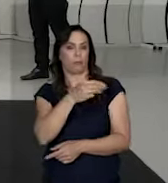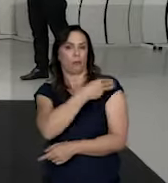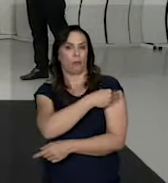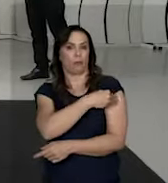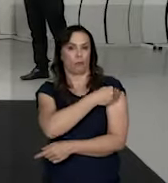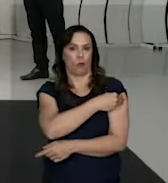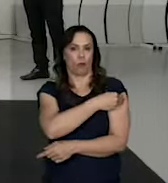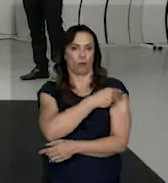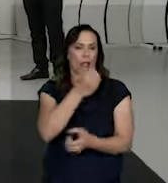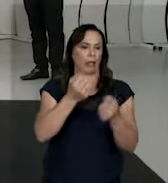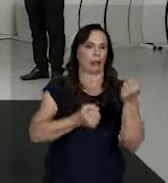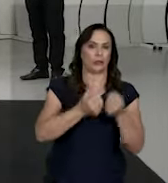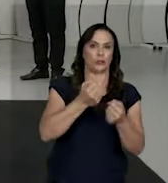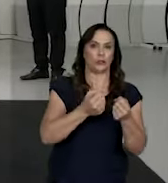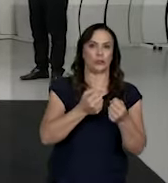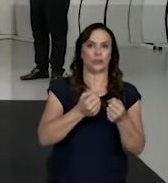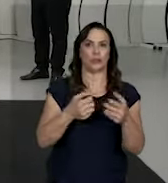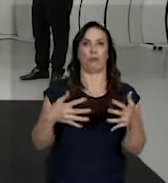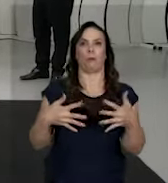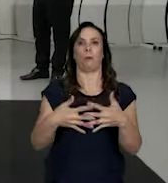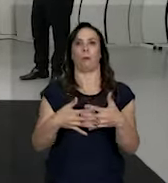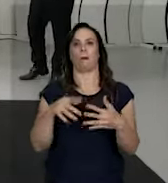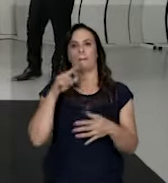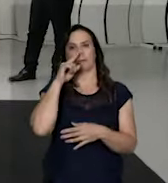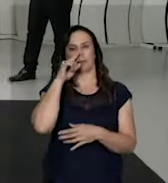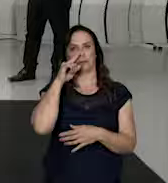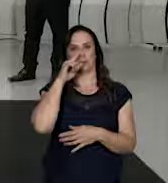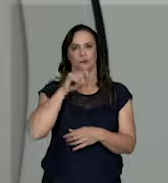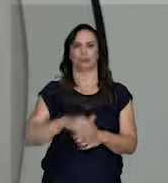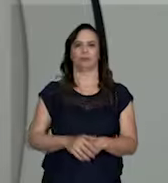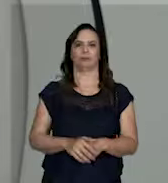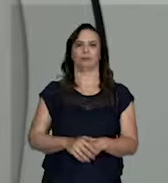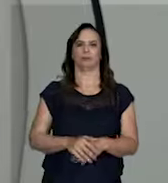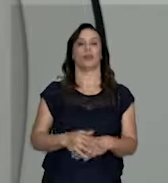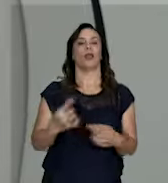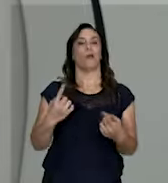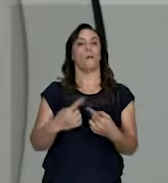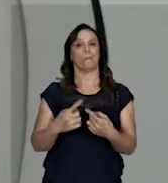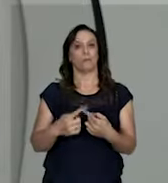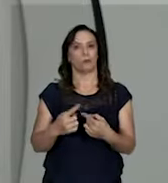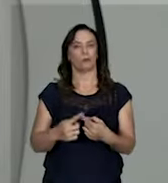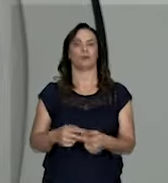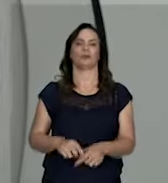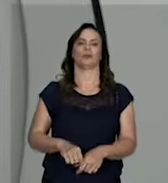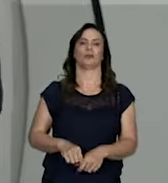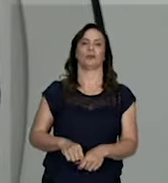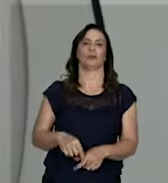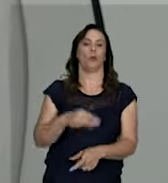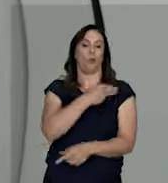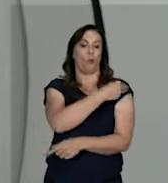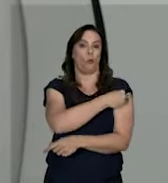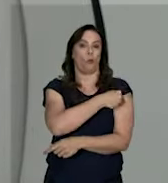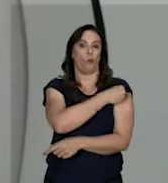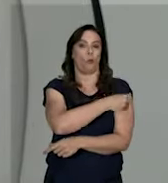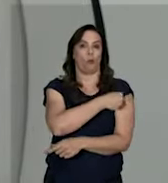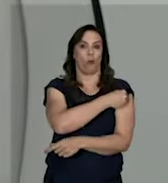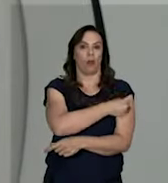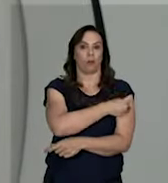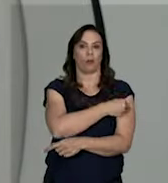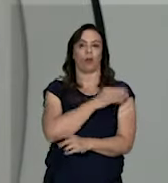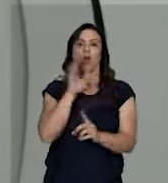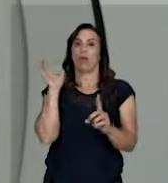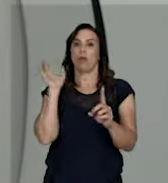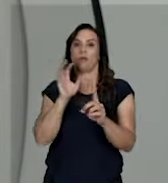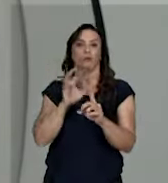perigosa? Então, essa substância psicoativa, o álcool, né? Ela causa diversas alterações no